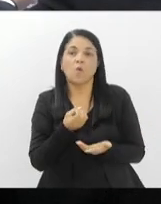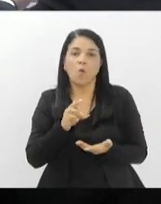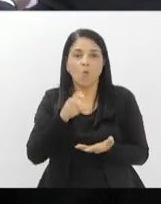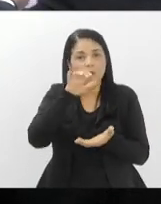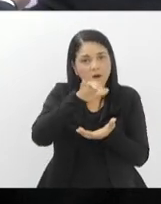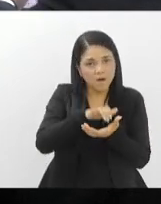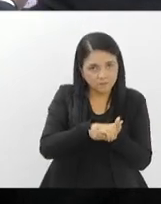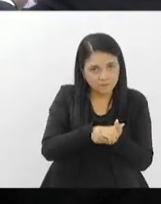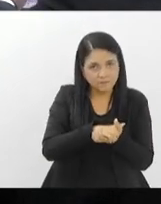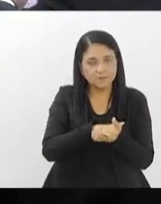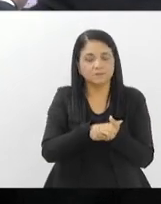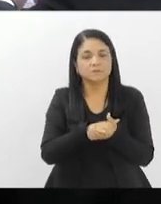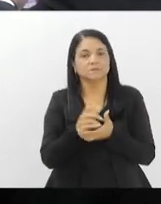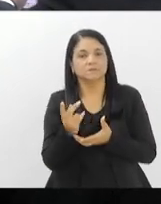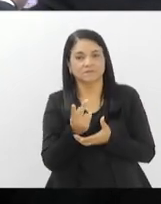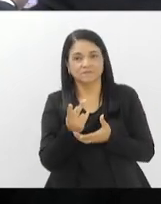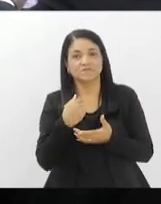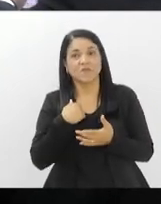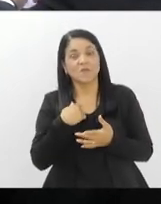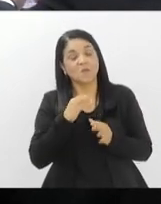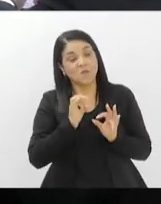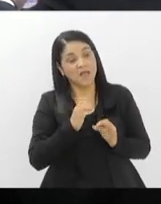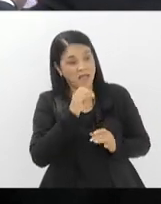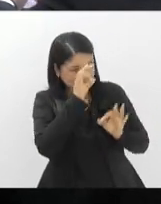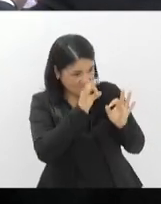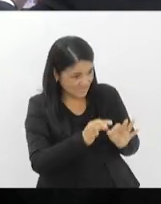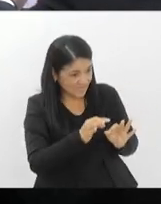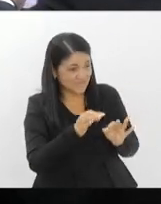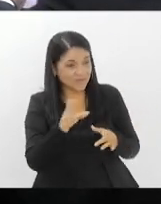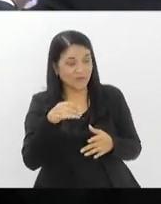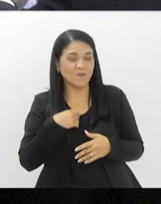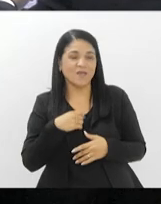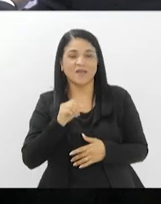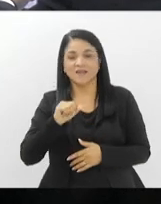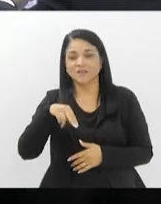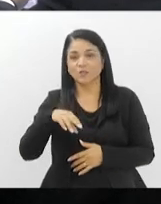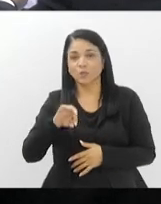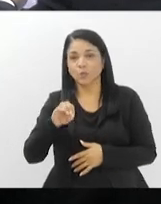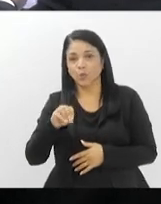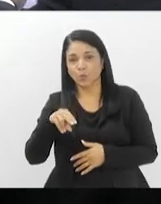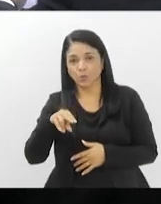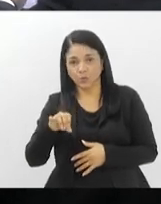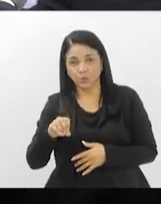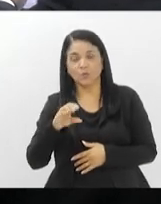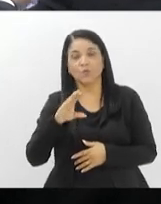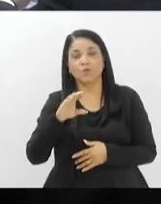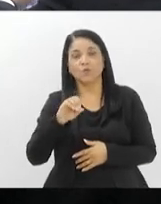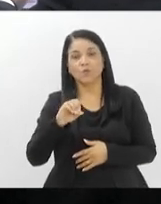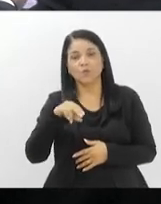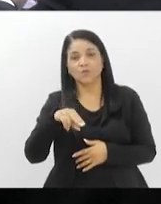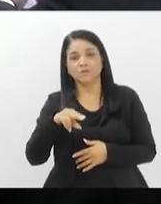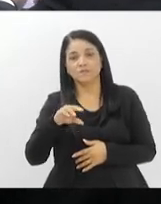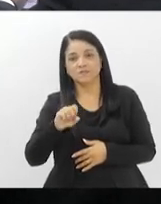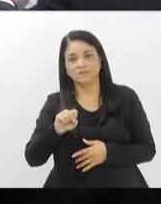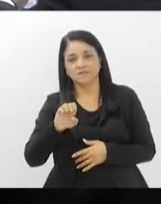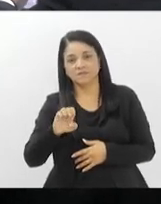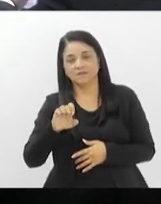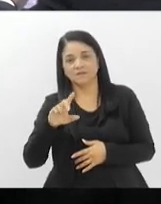Então, empiricamente, assim. Eu acertei. Era um Antônio Conselheiro que ele estava pensando mesmo. Essa foi a ideia do deputado